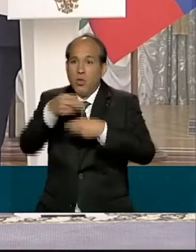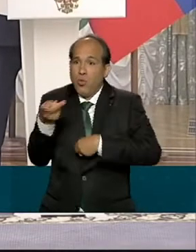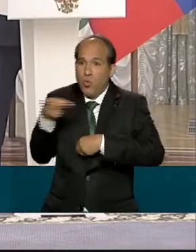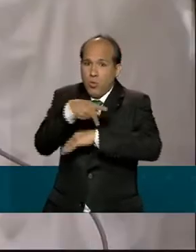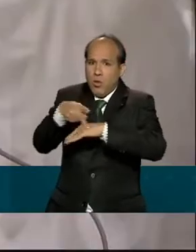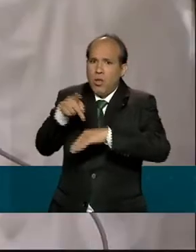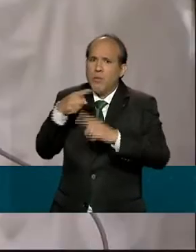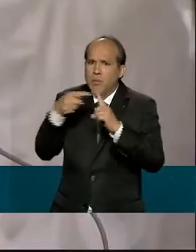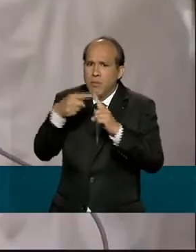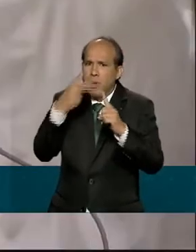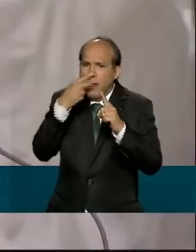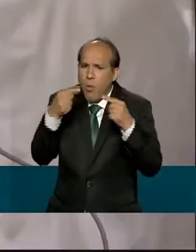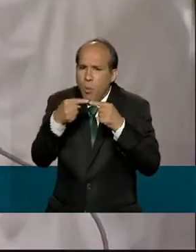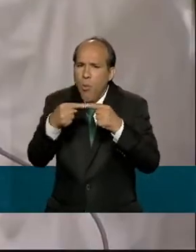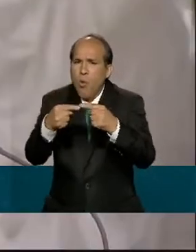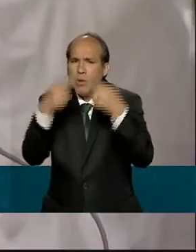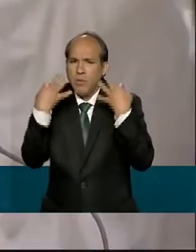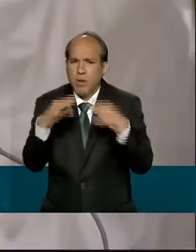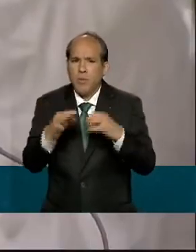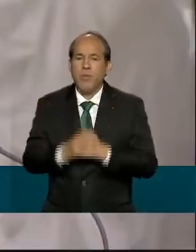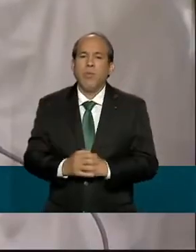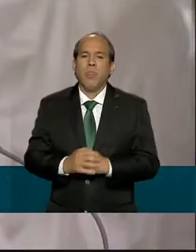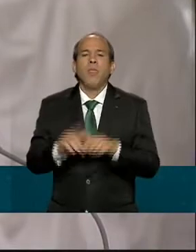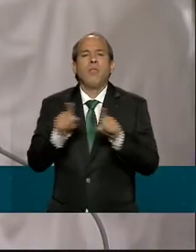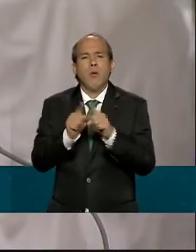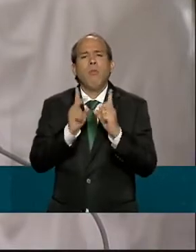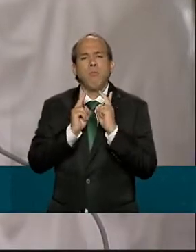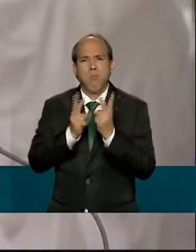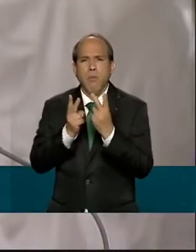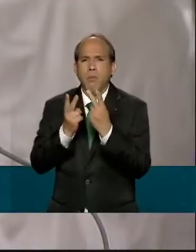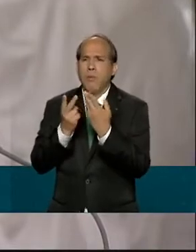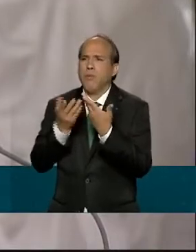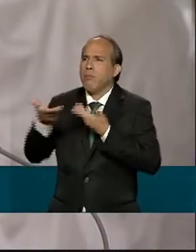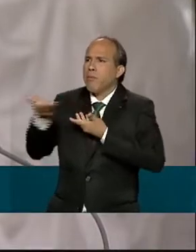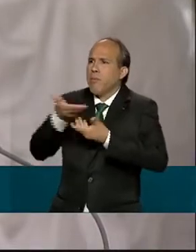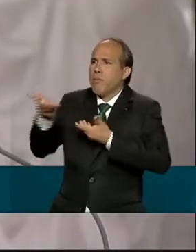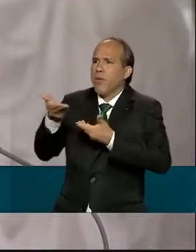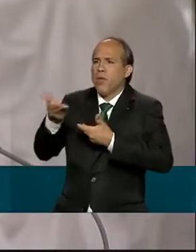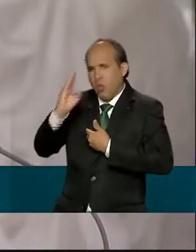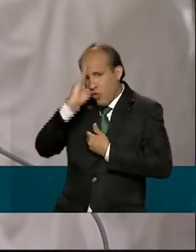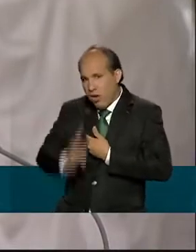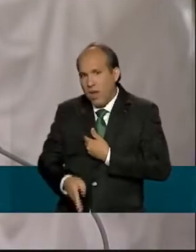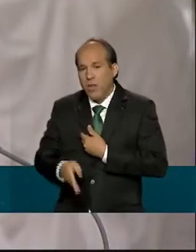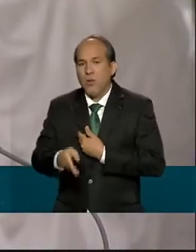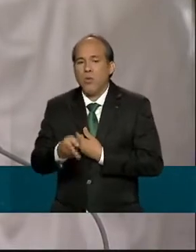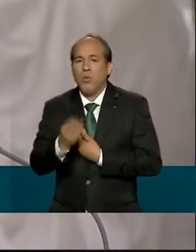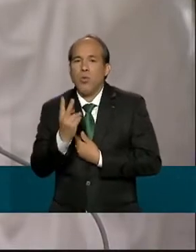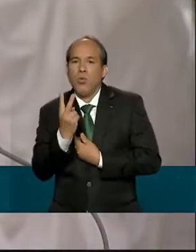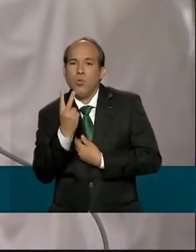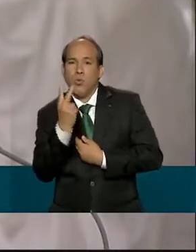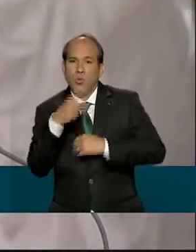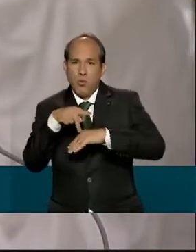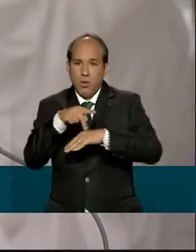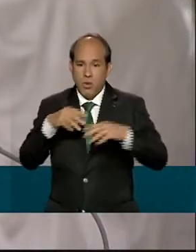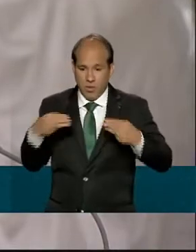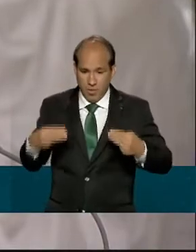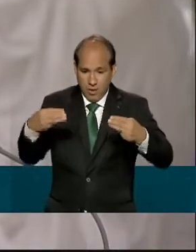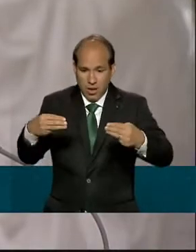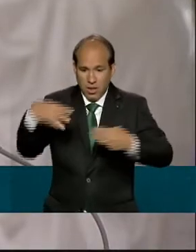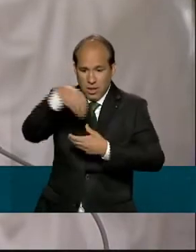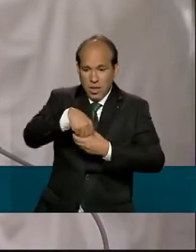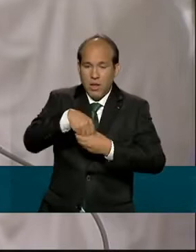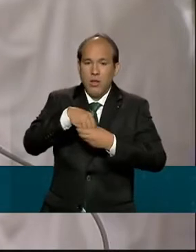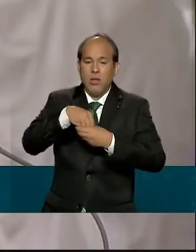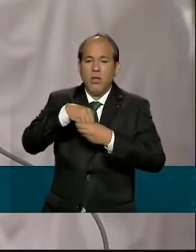são próximas ou coincidentes. Mantemos diálogo ativo entre os nossos ministérios de relações